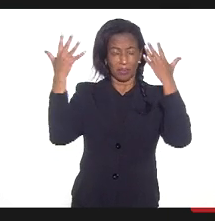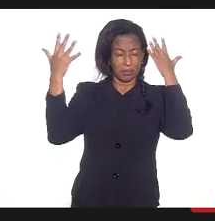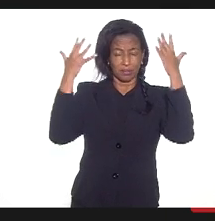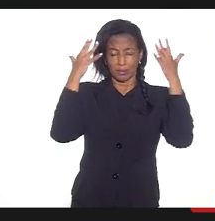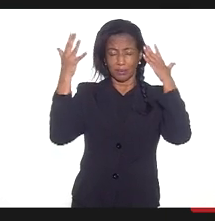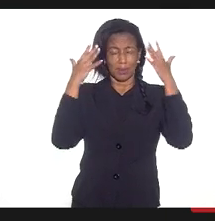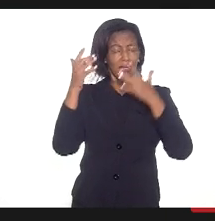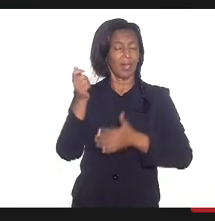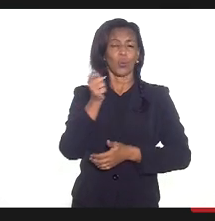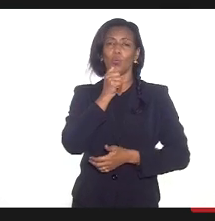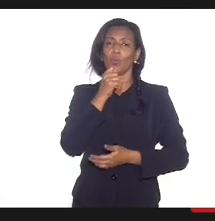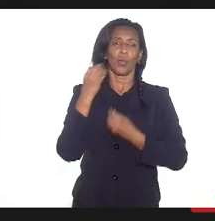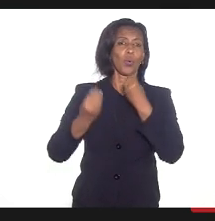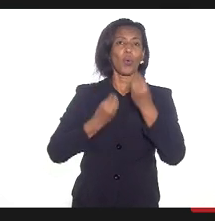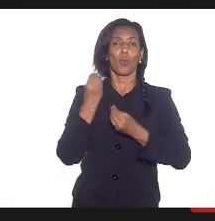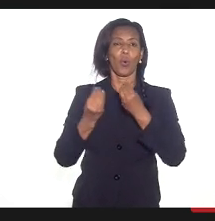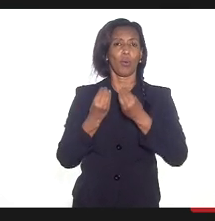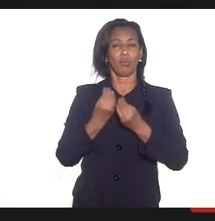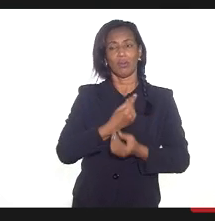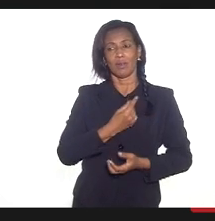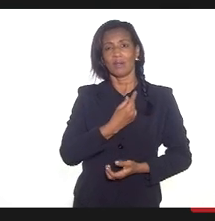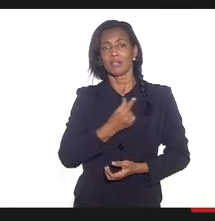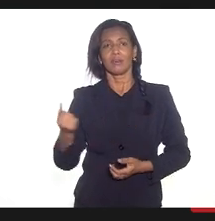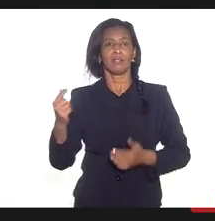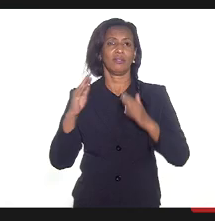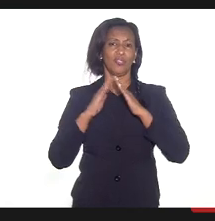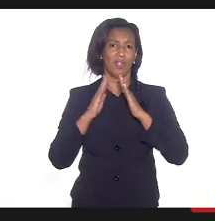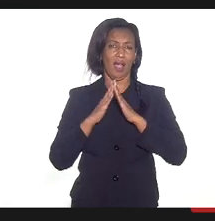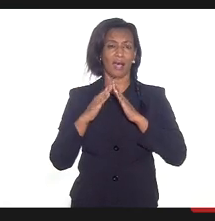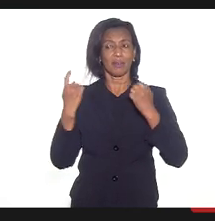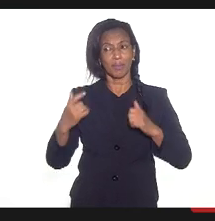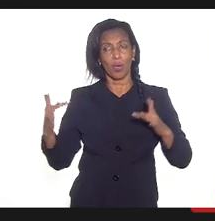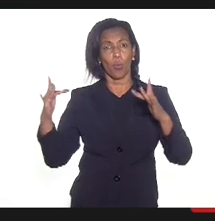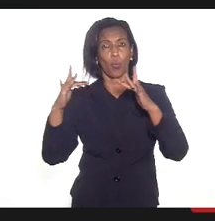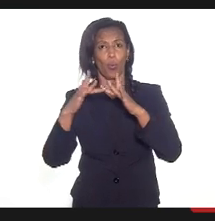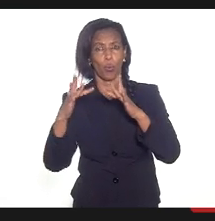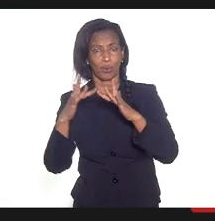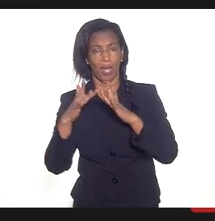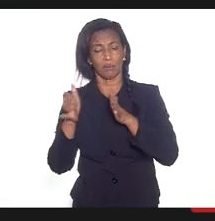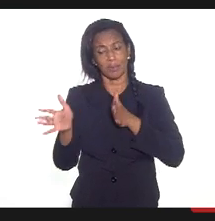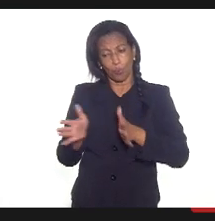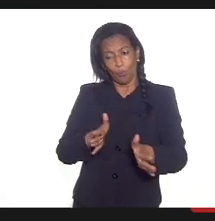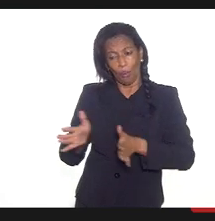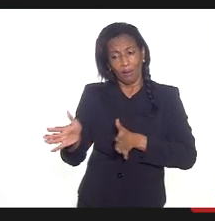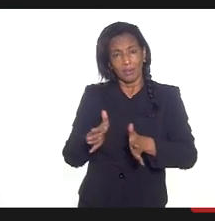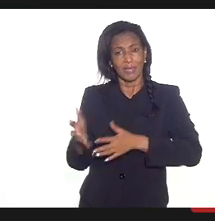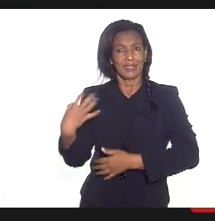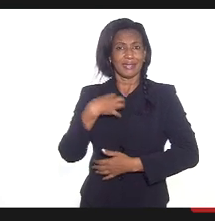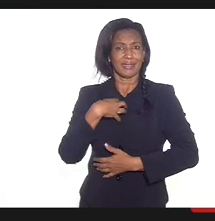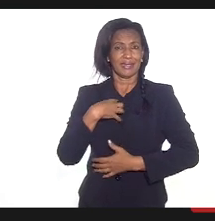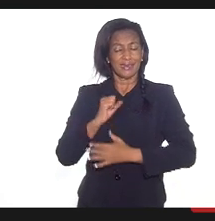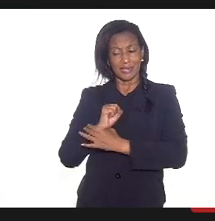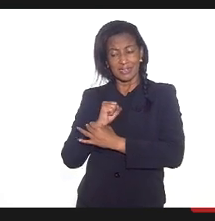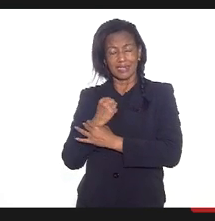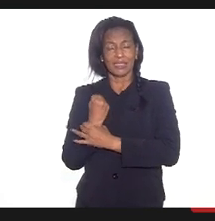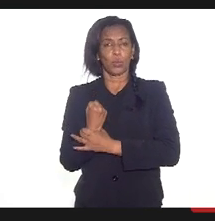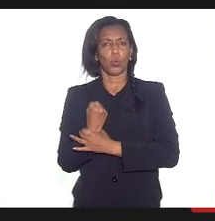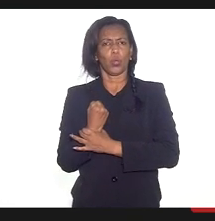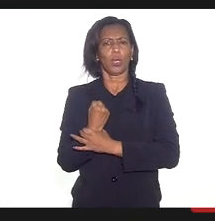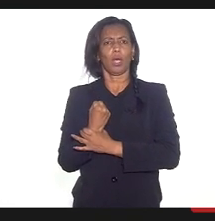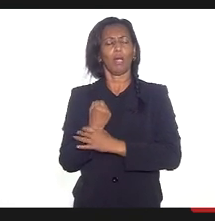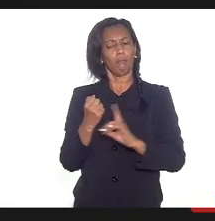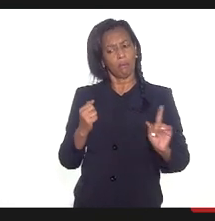condições de sair de casa. Precisa de todo um contato, um acesso, até ela se sentir segura e sair,